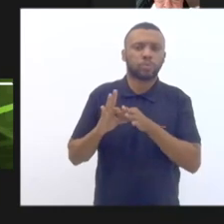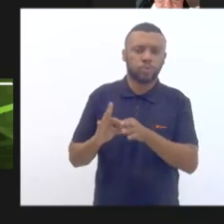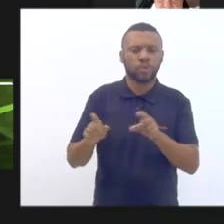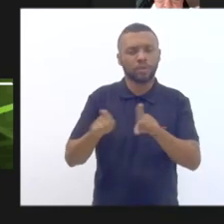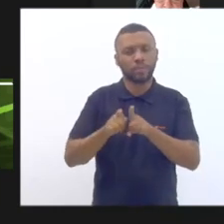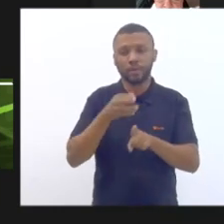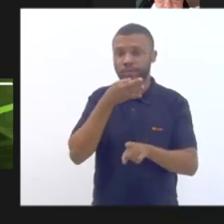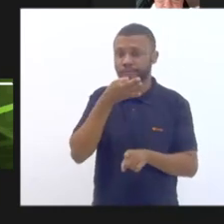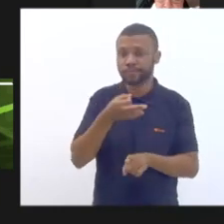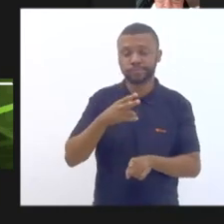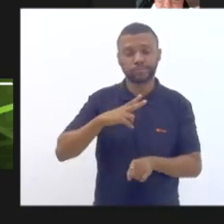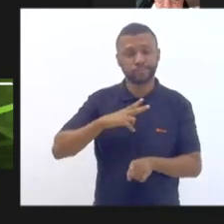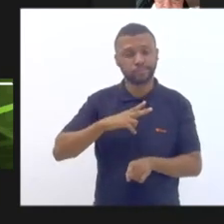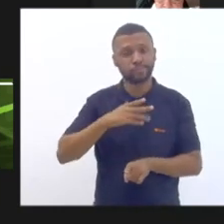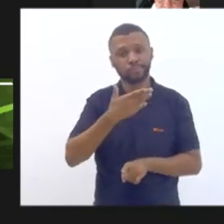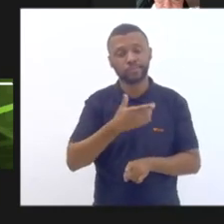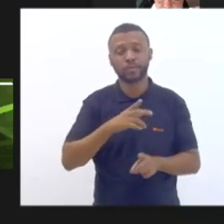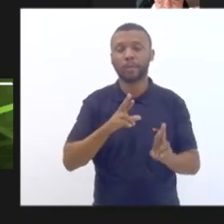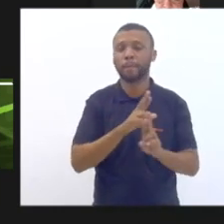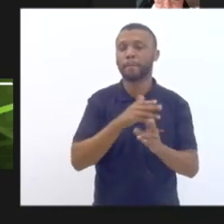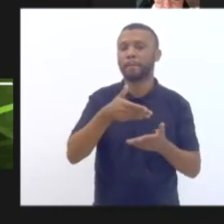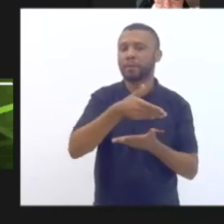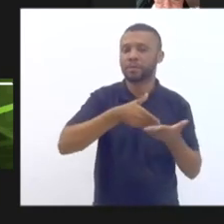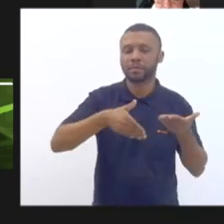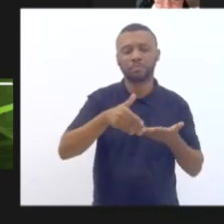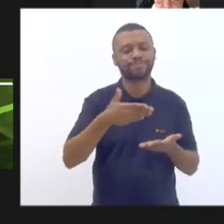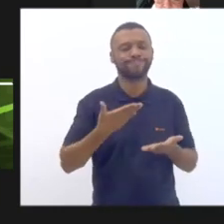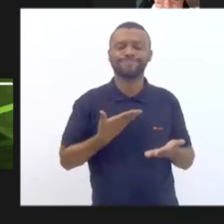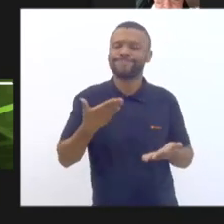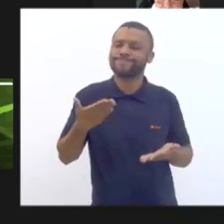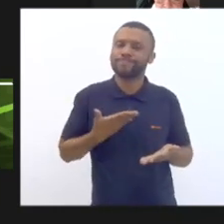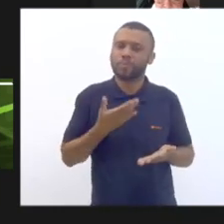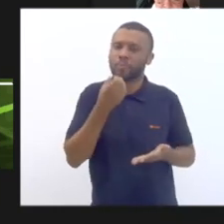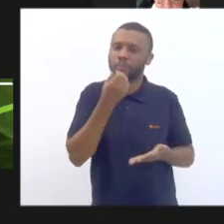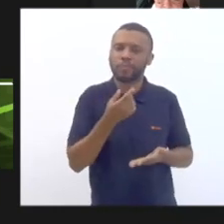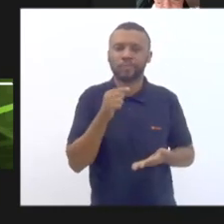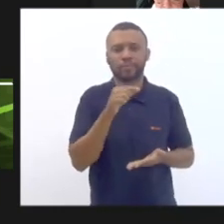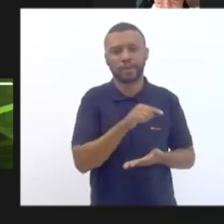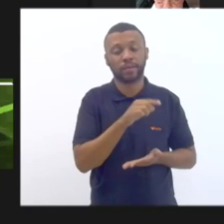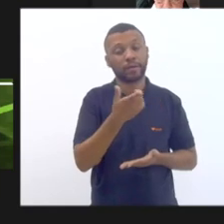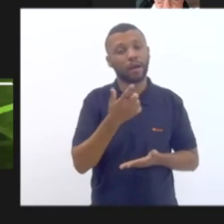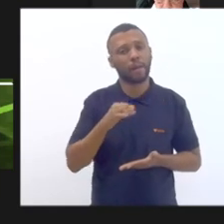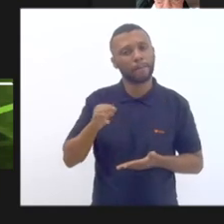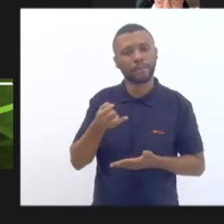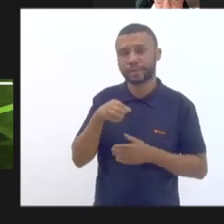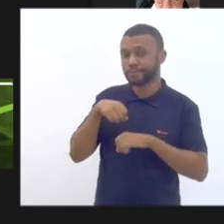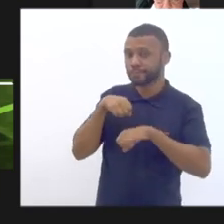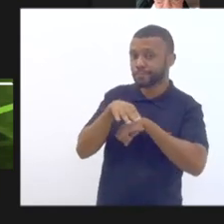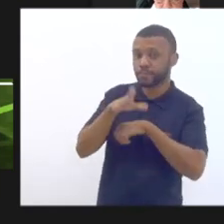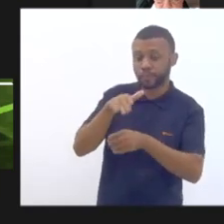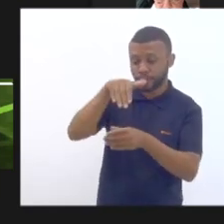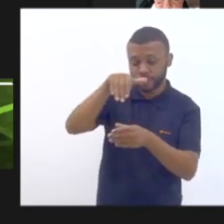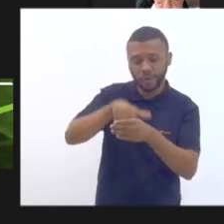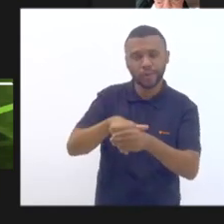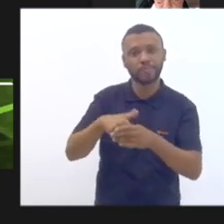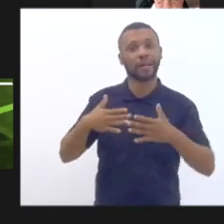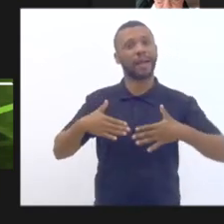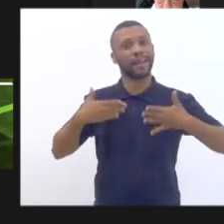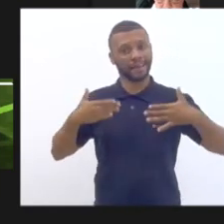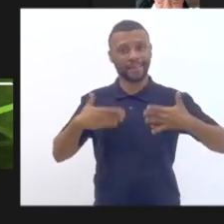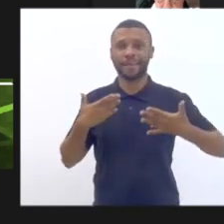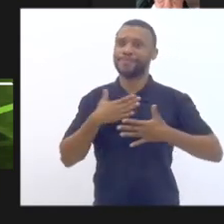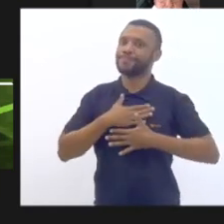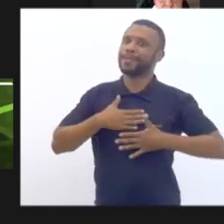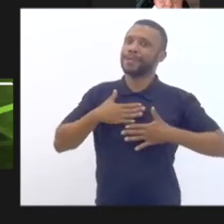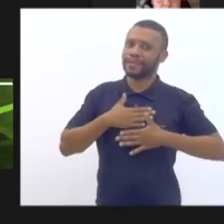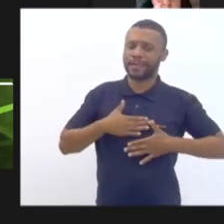particularmente eu tenho uma relação de irmão com ele. Eu quero deixar registrado aqui meu voto, com muita alegria e prazer,